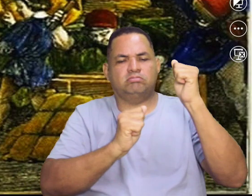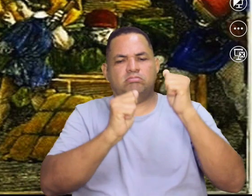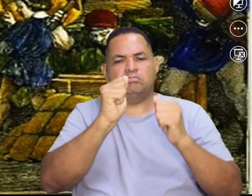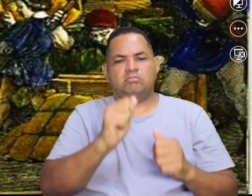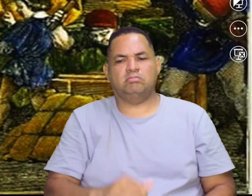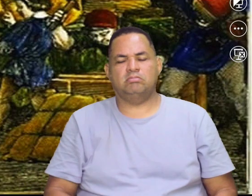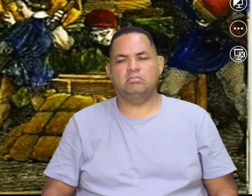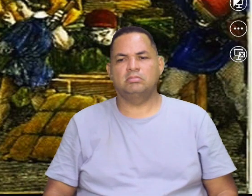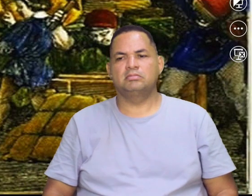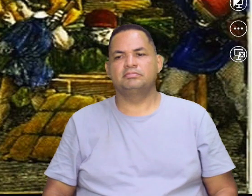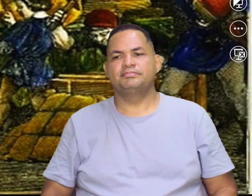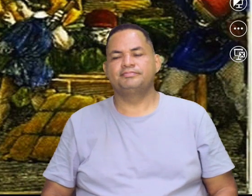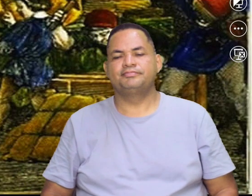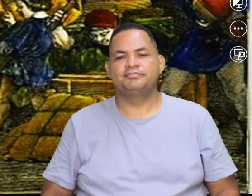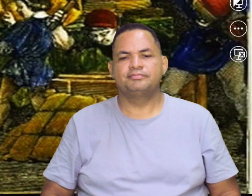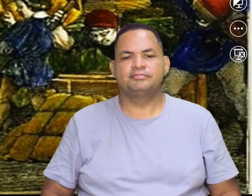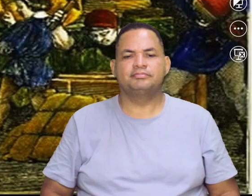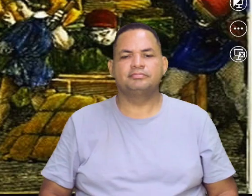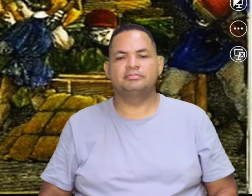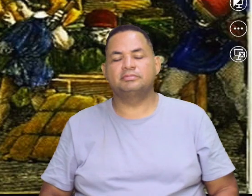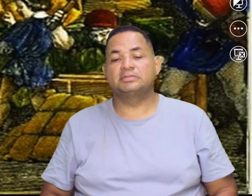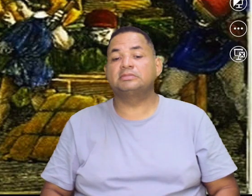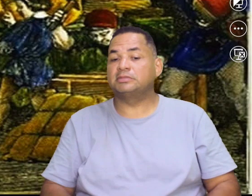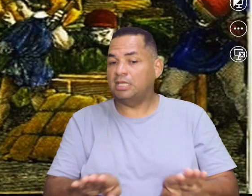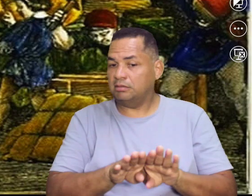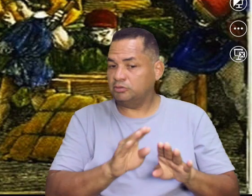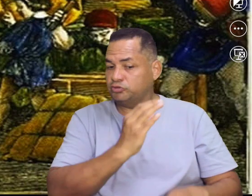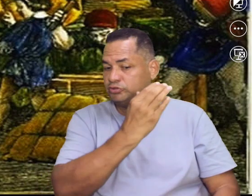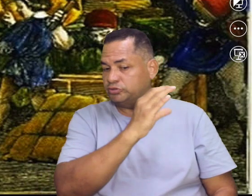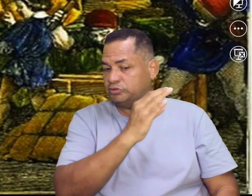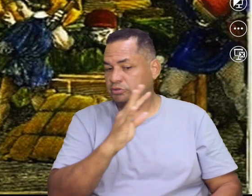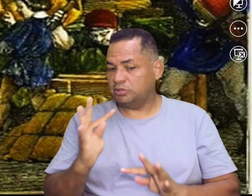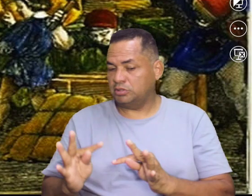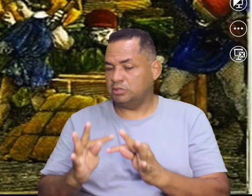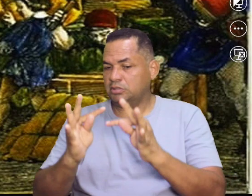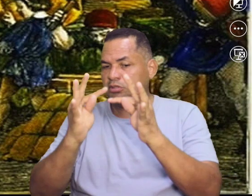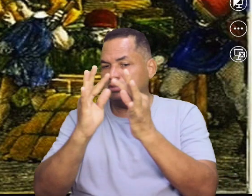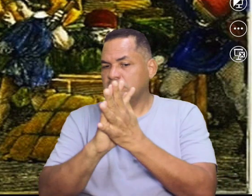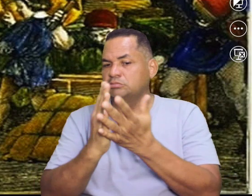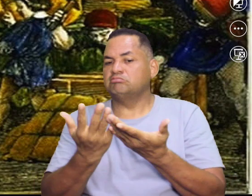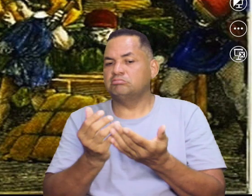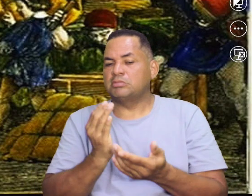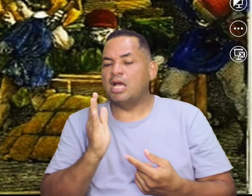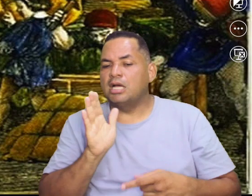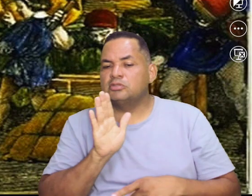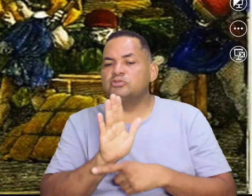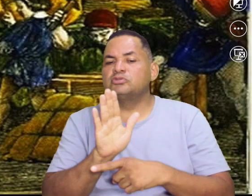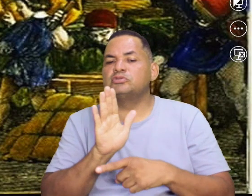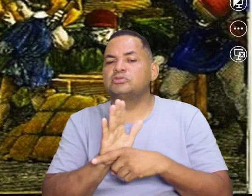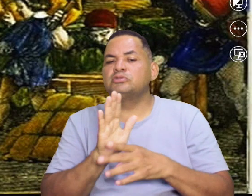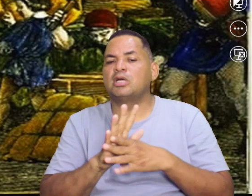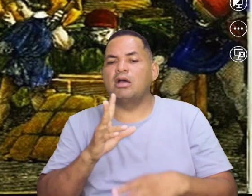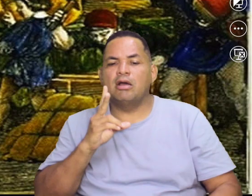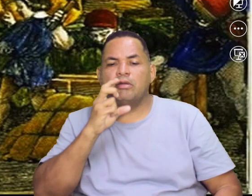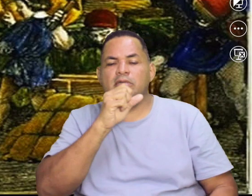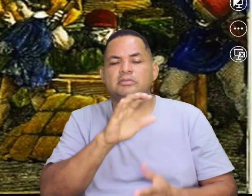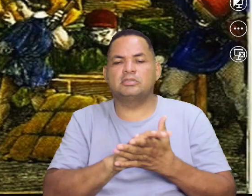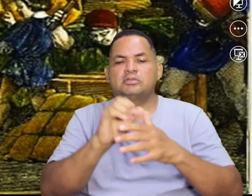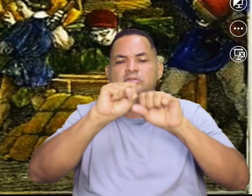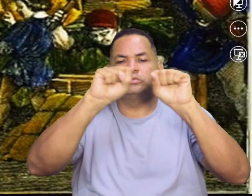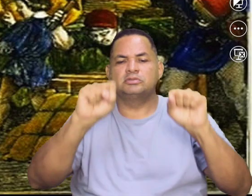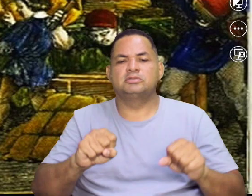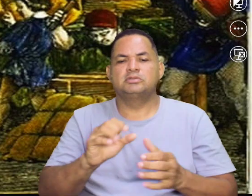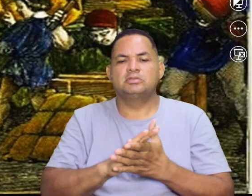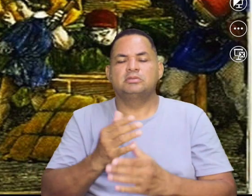industrial. Assim, ciência e tecnologia também serviram para fortalecer o sistema capitalista e a